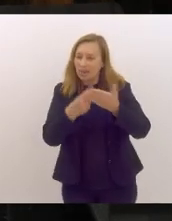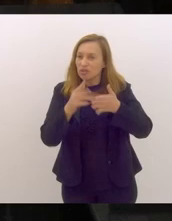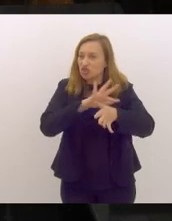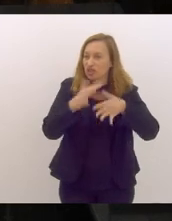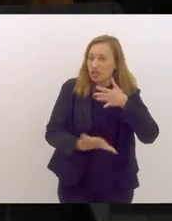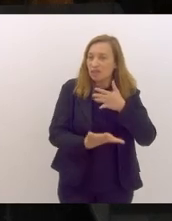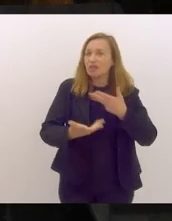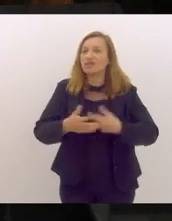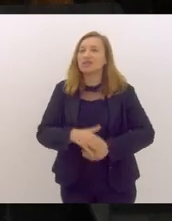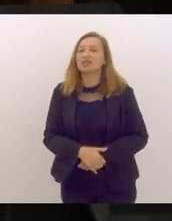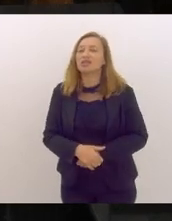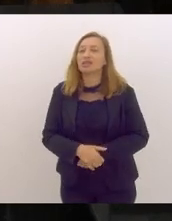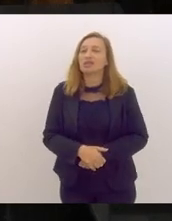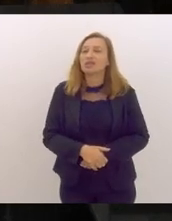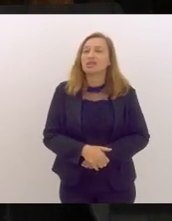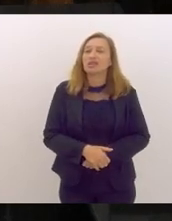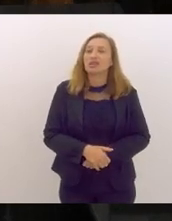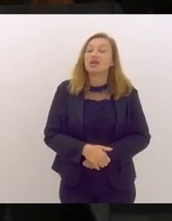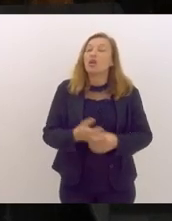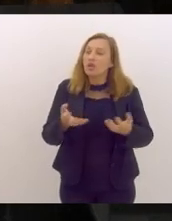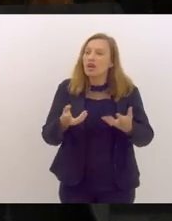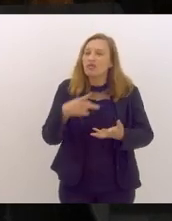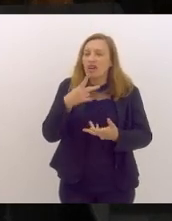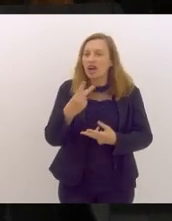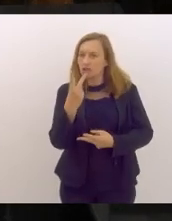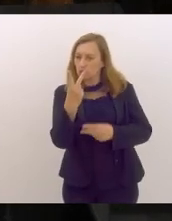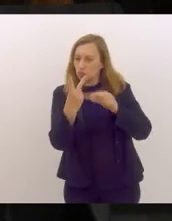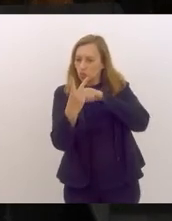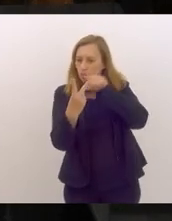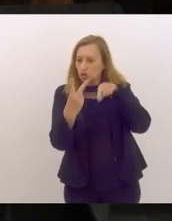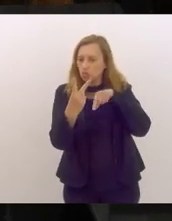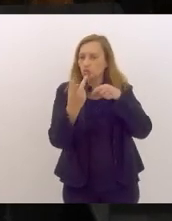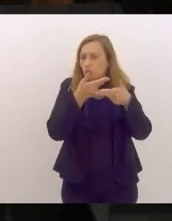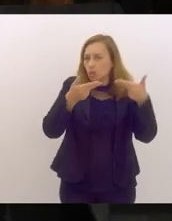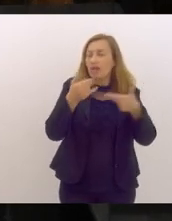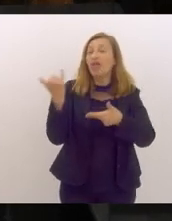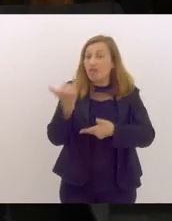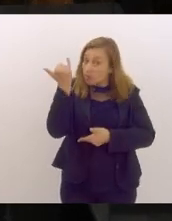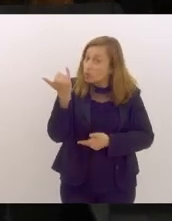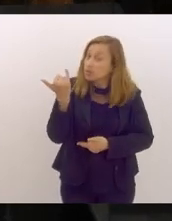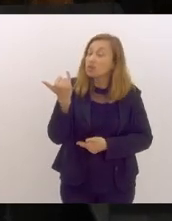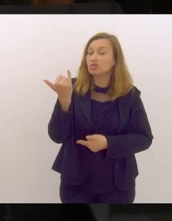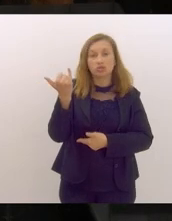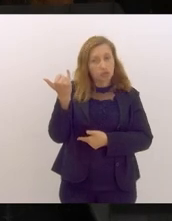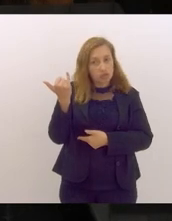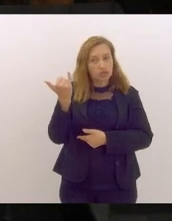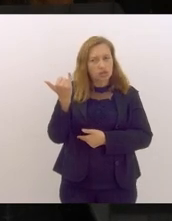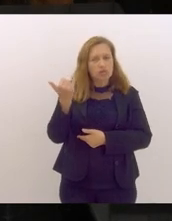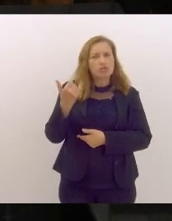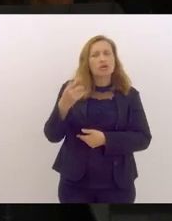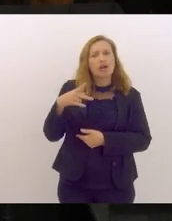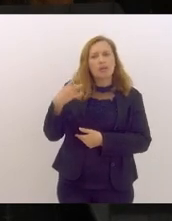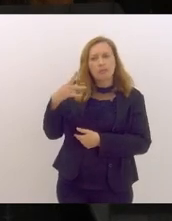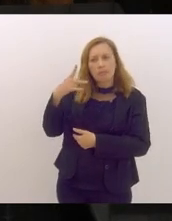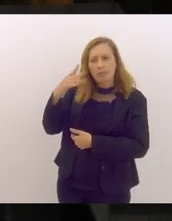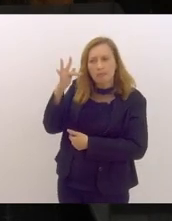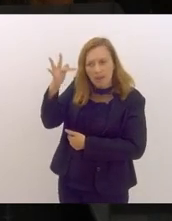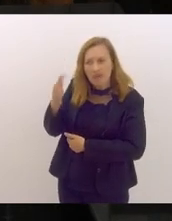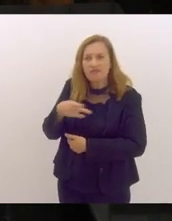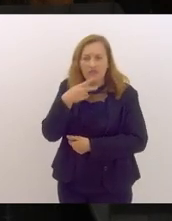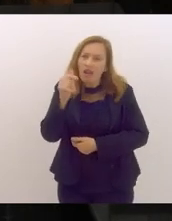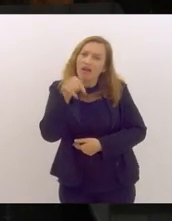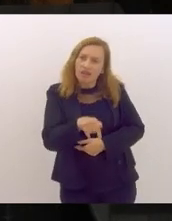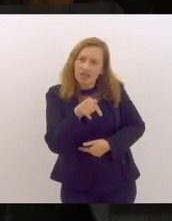Eu quero fazer aqui duas menções que me parecem importantes, um breve pronunciamento que desejo